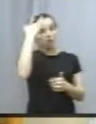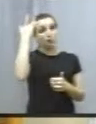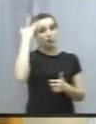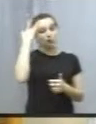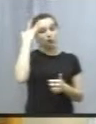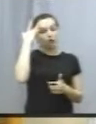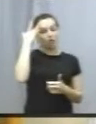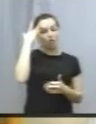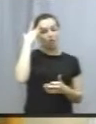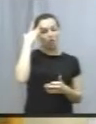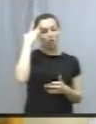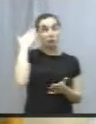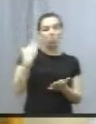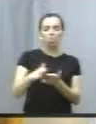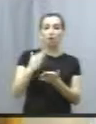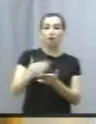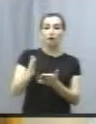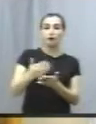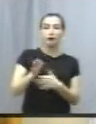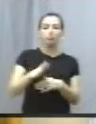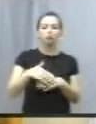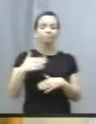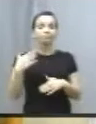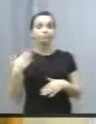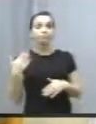perdeu por mais de 30 mil votos nessa eleição.